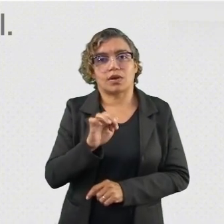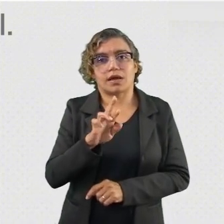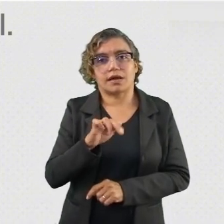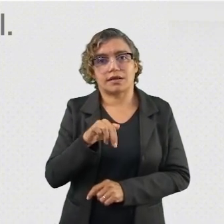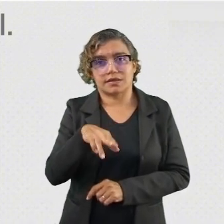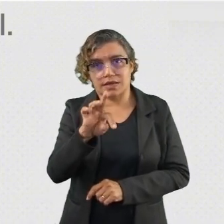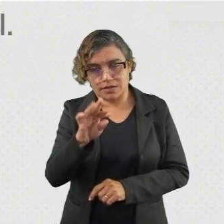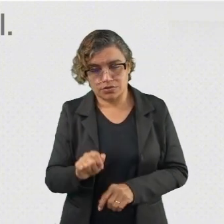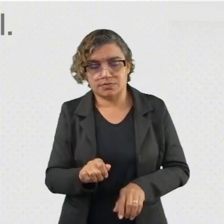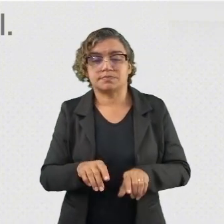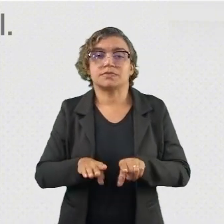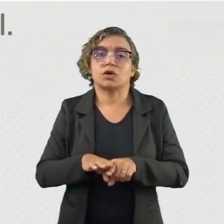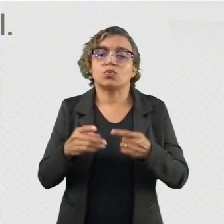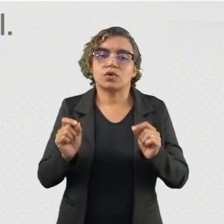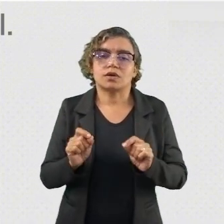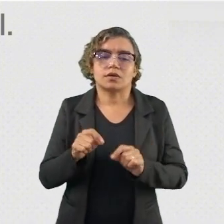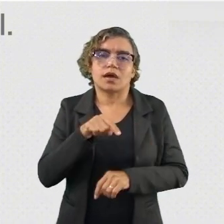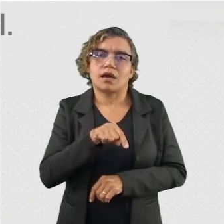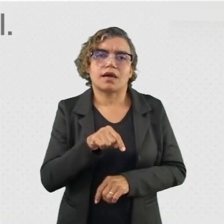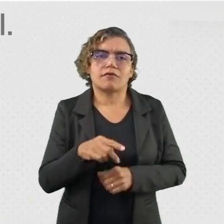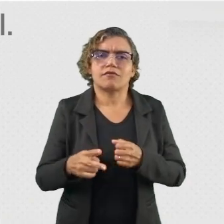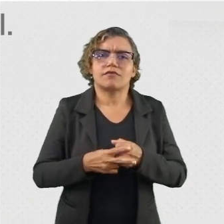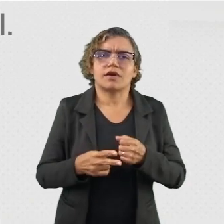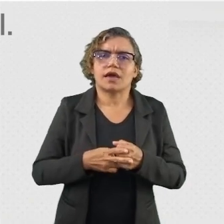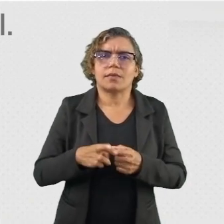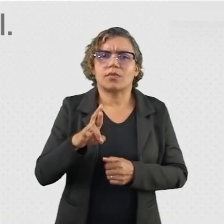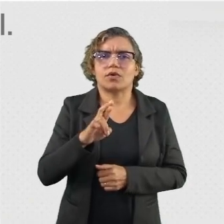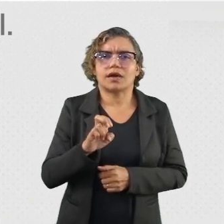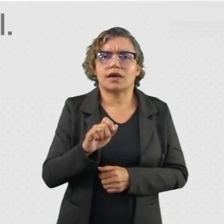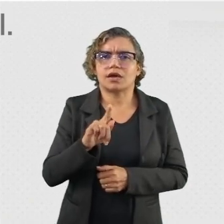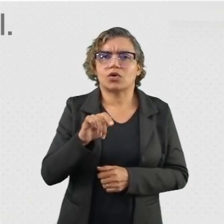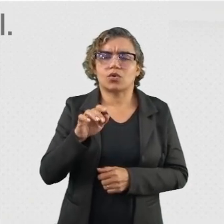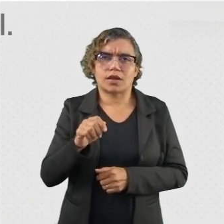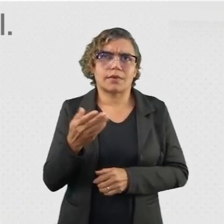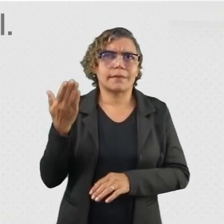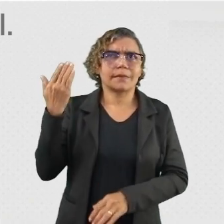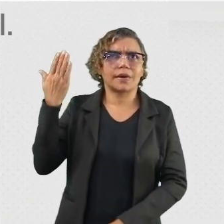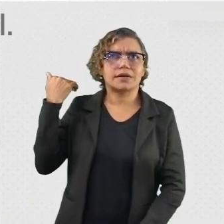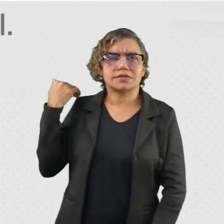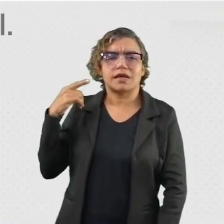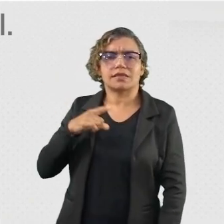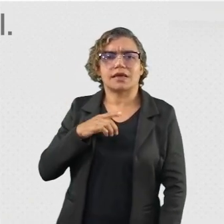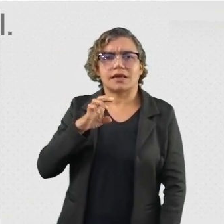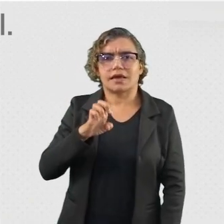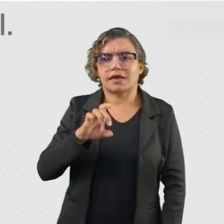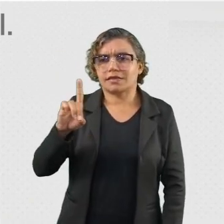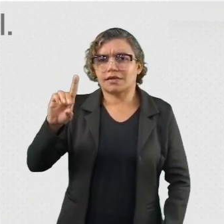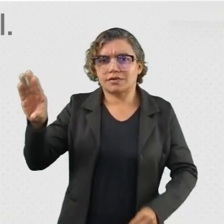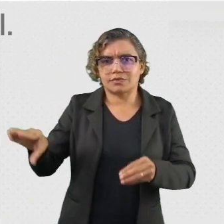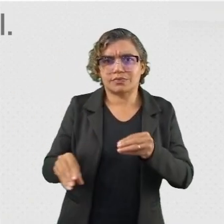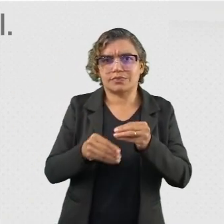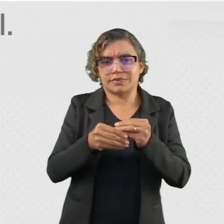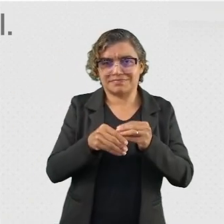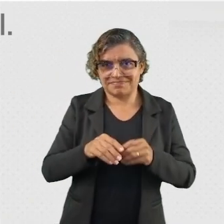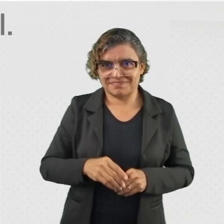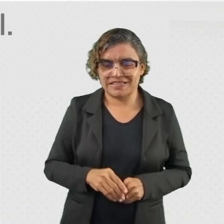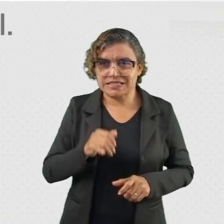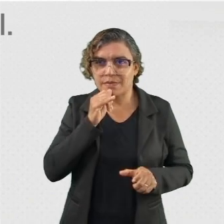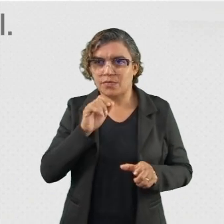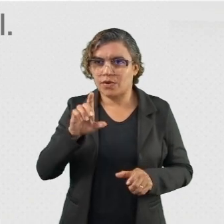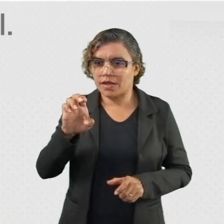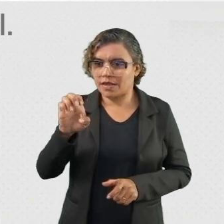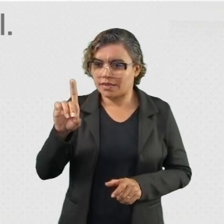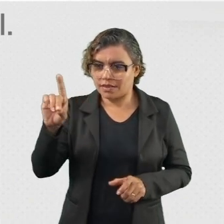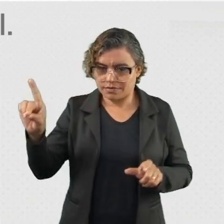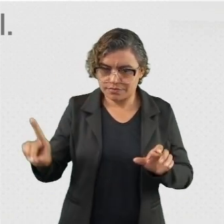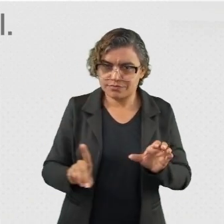é o verbo regular? É aquele verbo que sempre que vai para o passado, ele recebe um ED no final. Professora, se eu